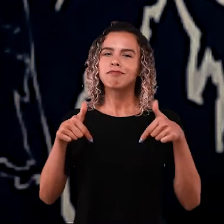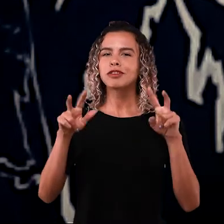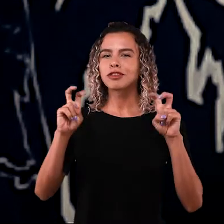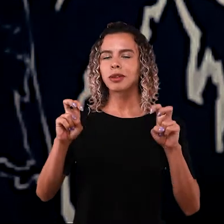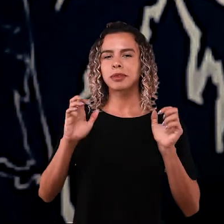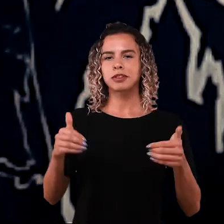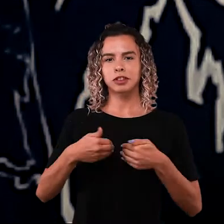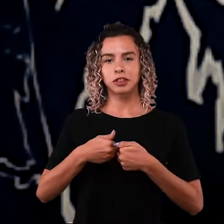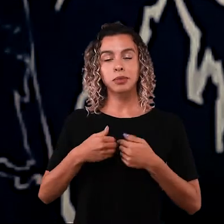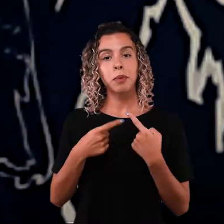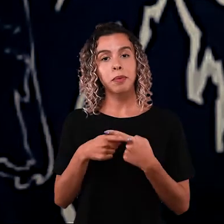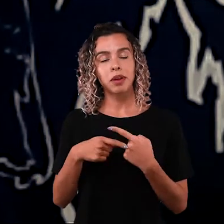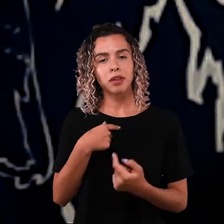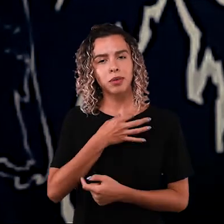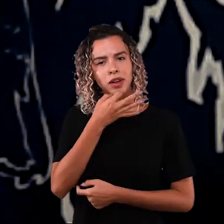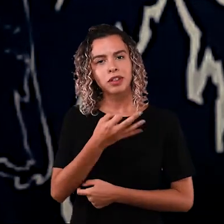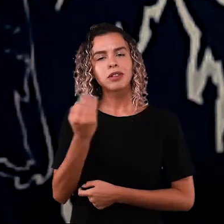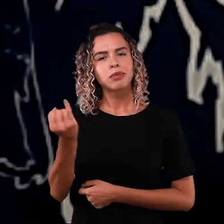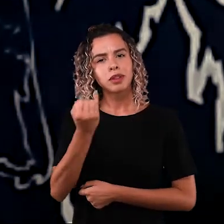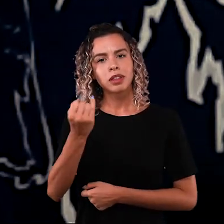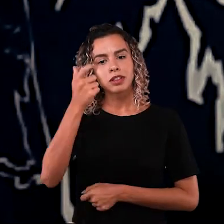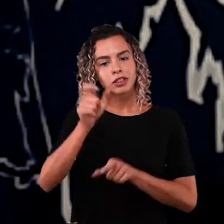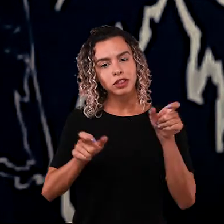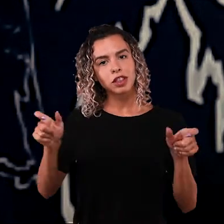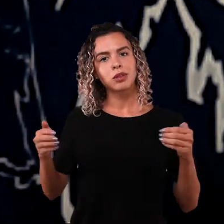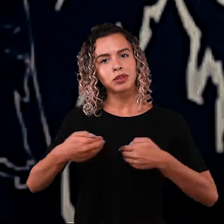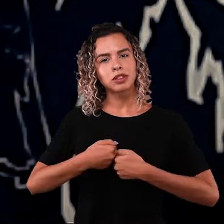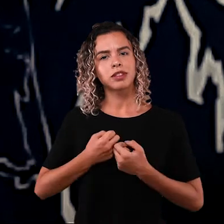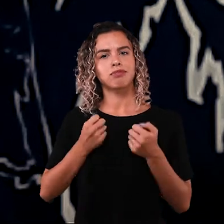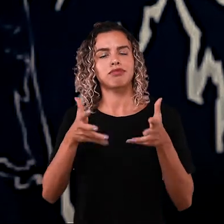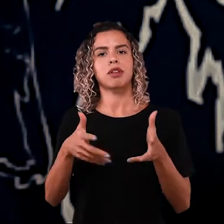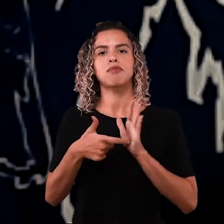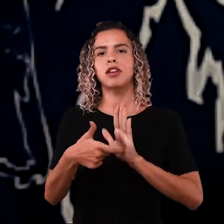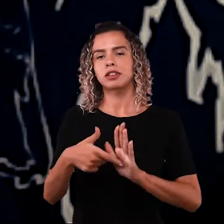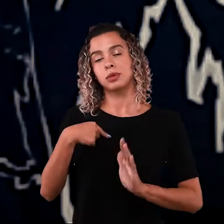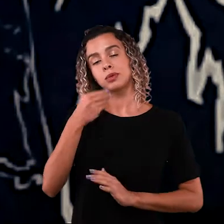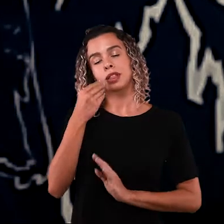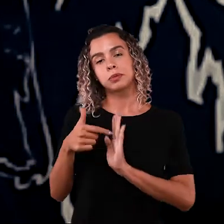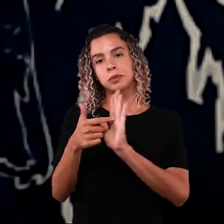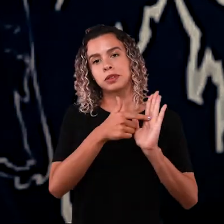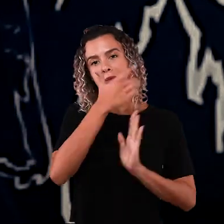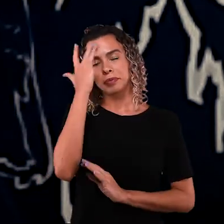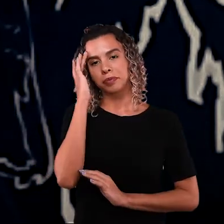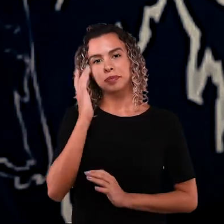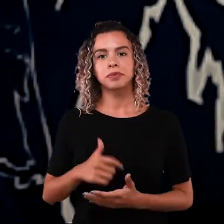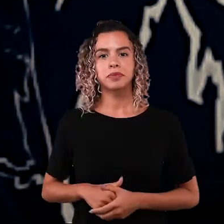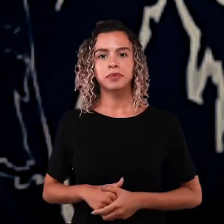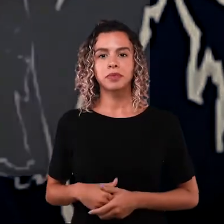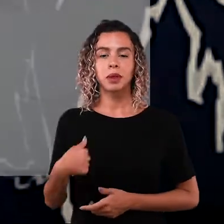causa do autismo, porque eu acho muito importante que os autistas tenham voz e eu tento mostrar isso para as